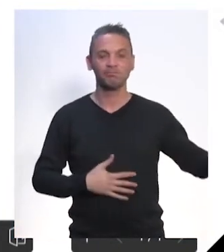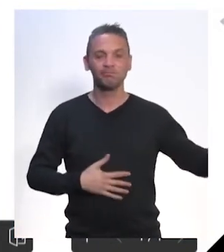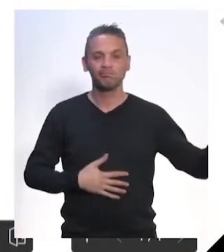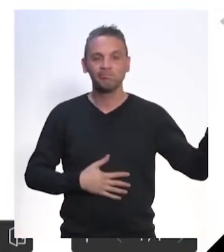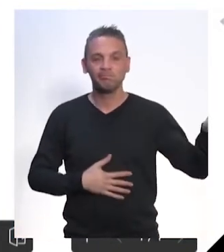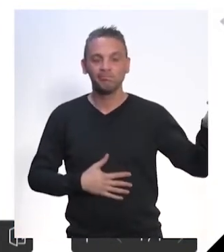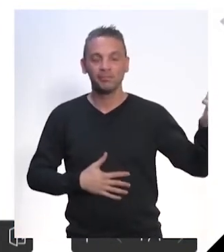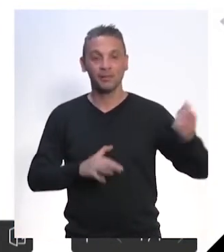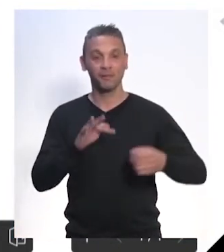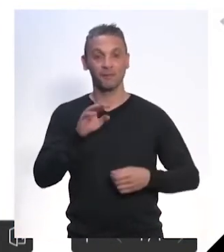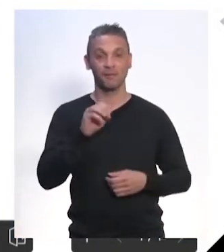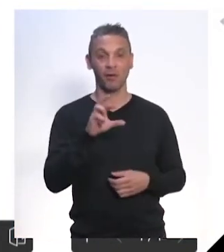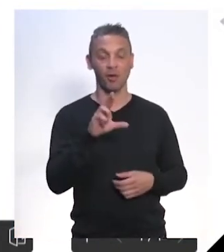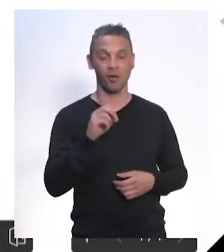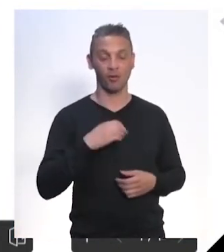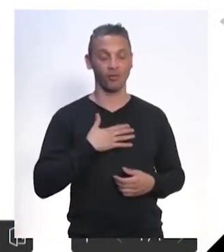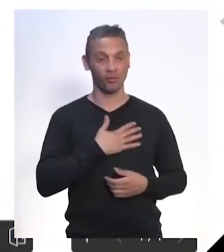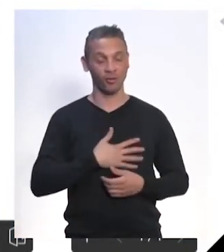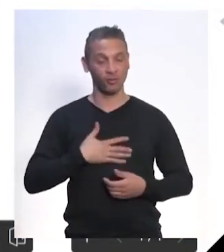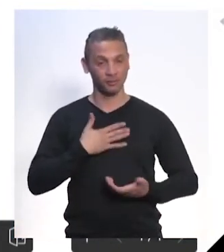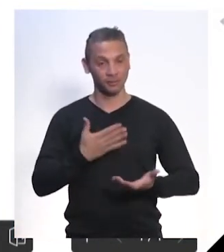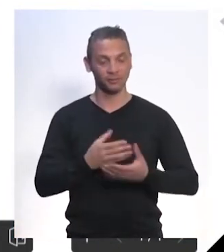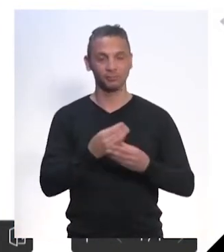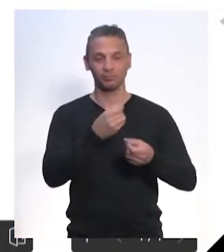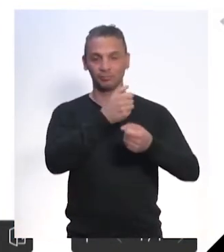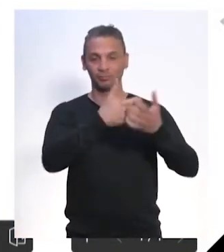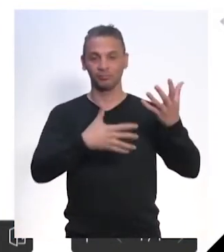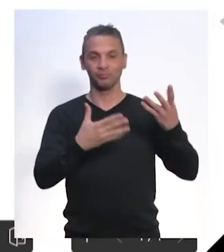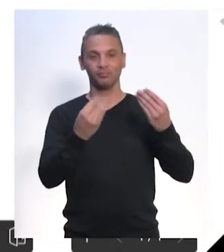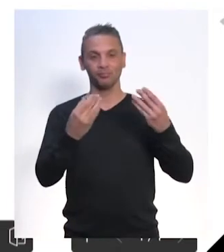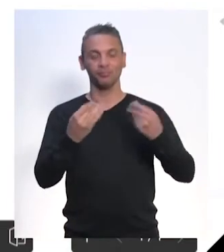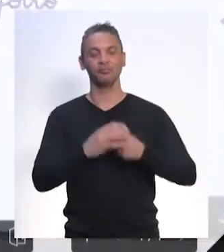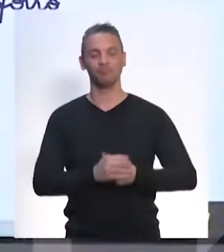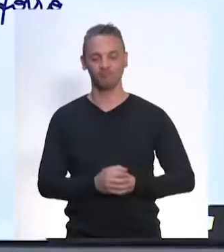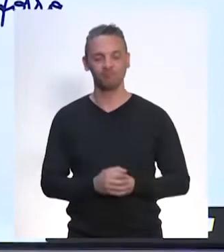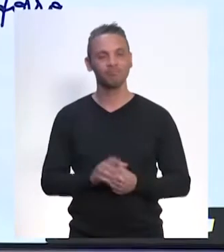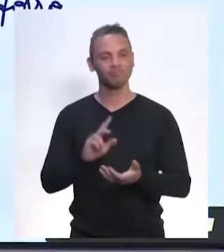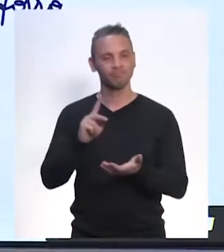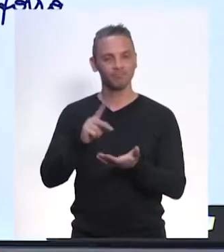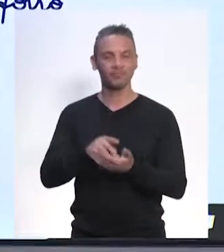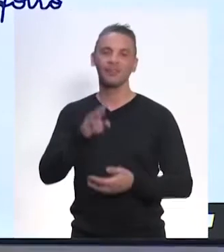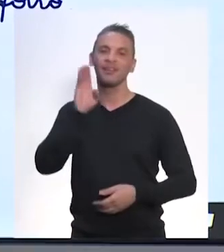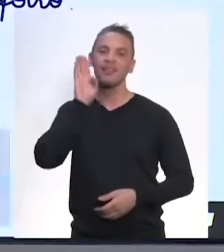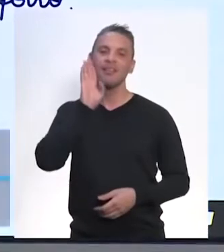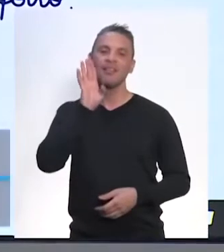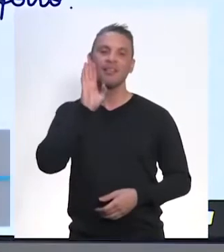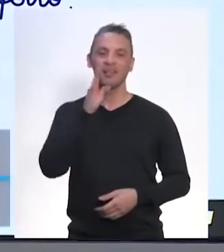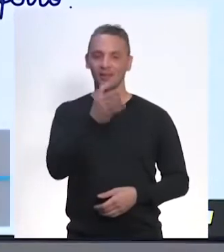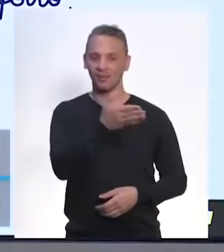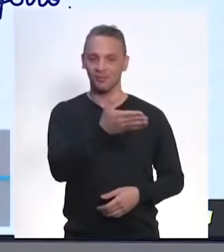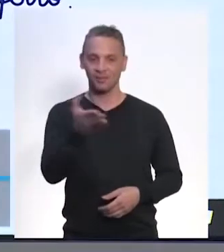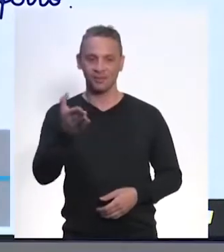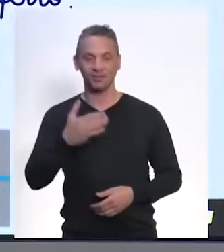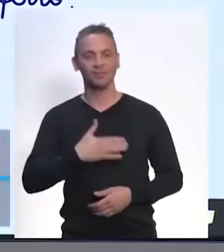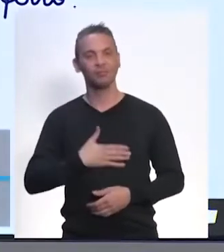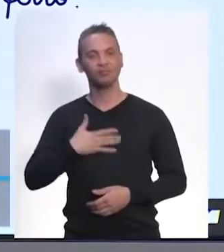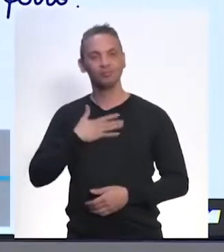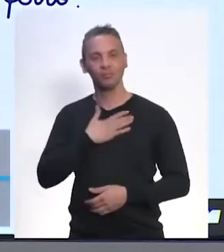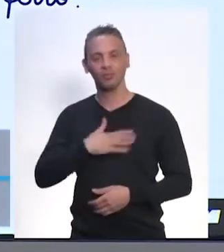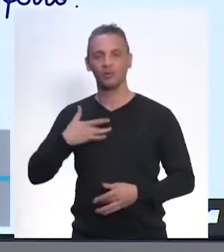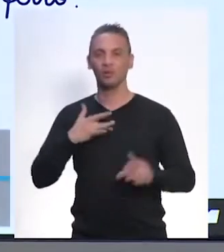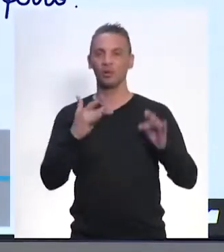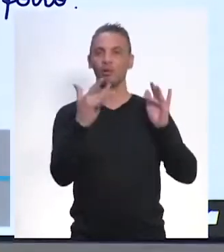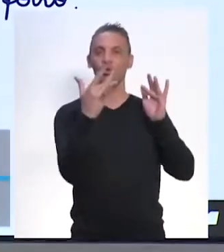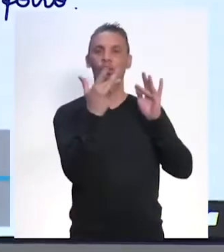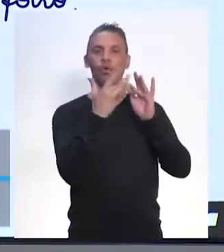muita interação, turma. Tem de tudo aqui. Ok, gente, olha só. Muito legal, né, saber aí que vocês já têm todo um contato